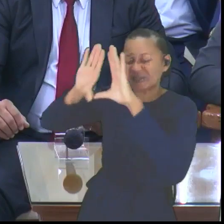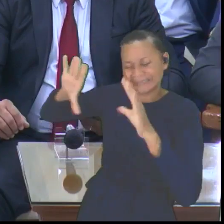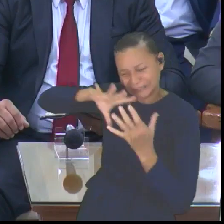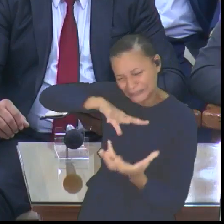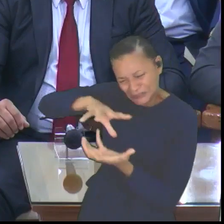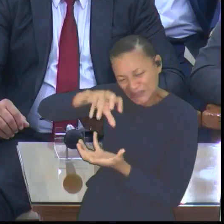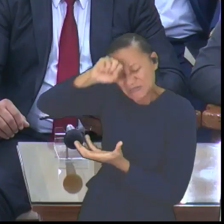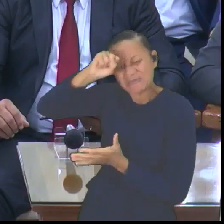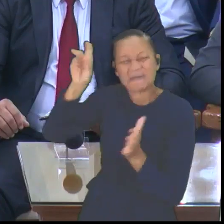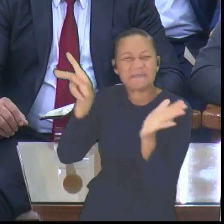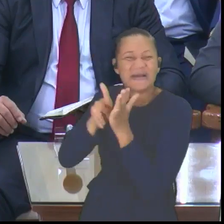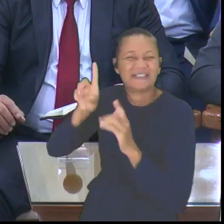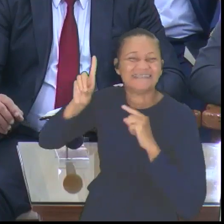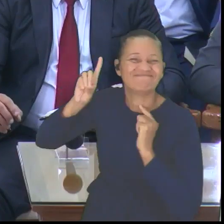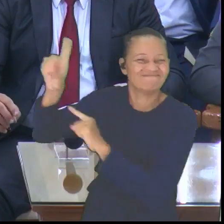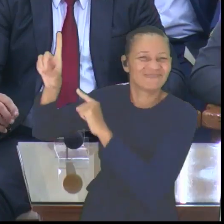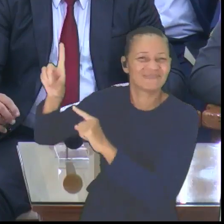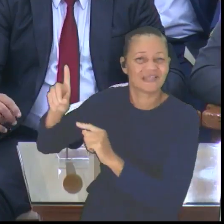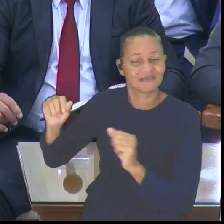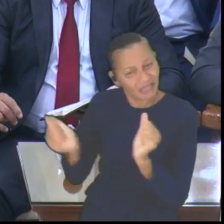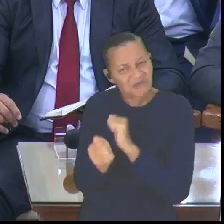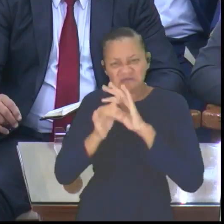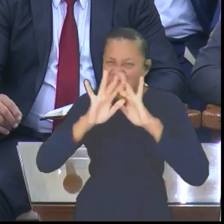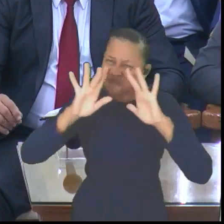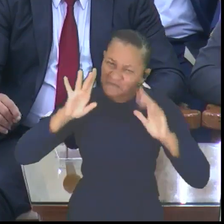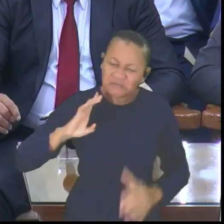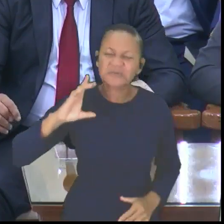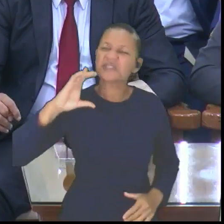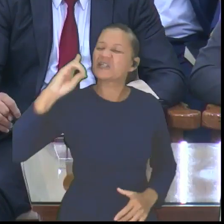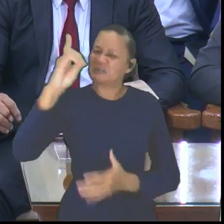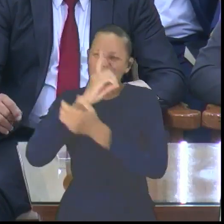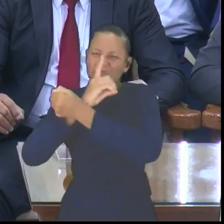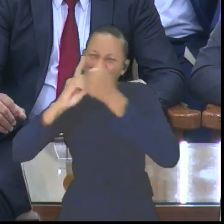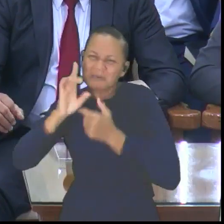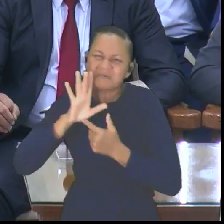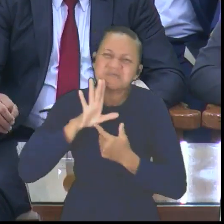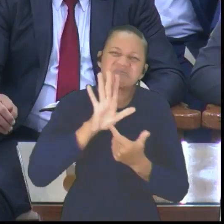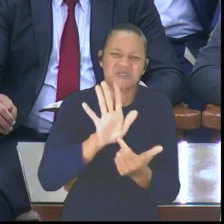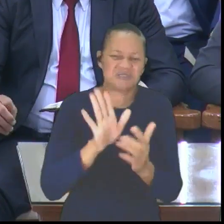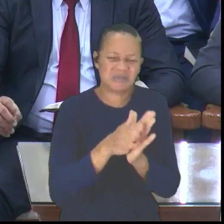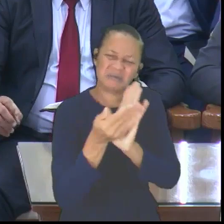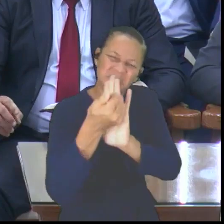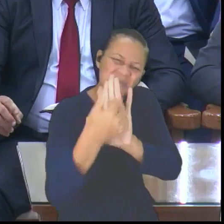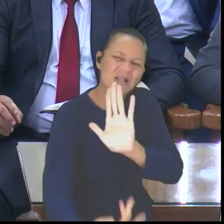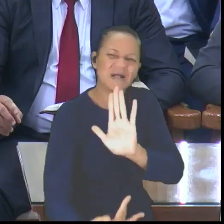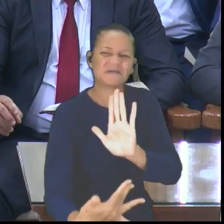sobrenatural de Deus. Dê glória a Deus que se revela pela sua palavra.